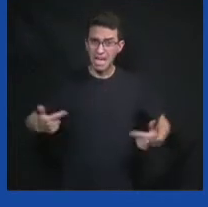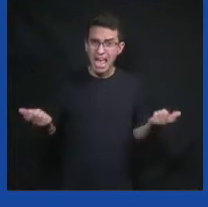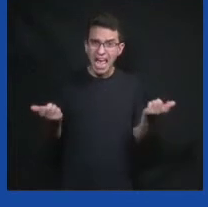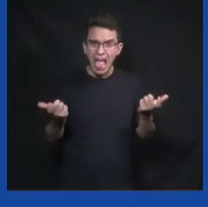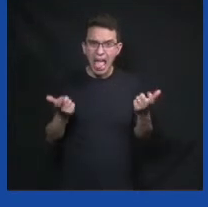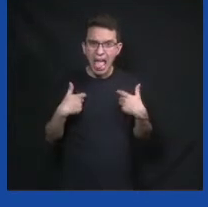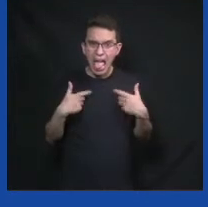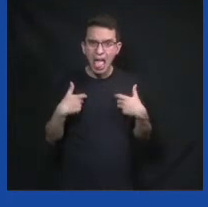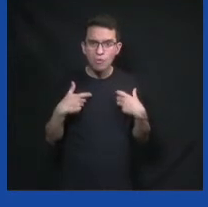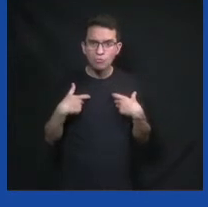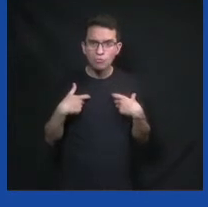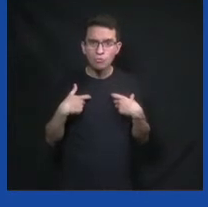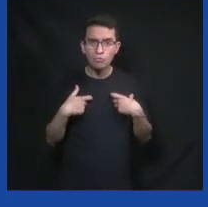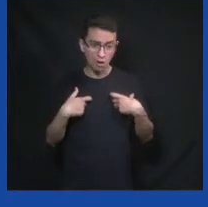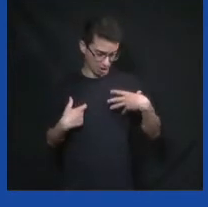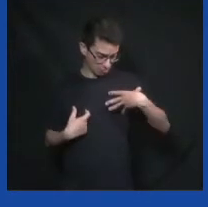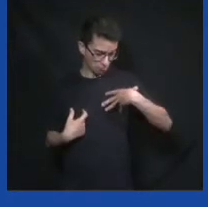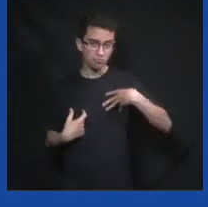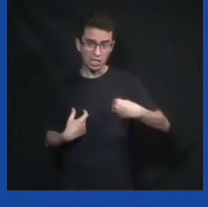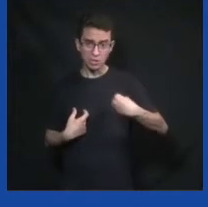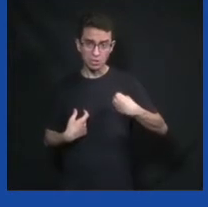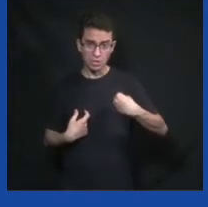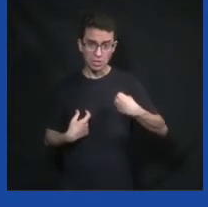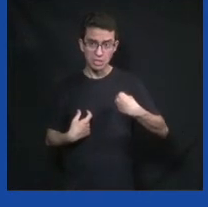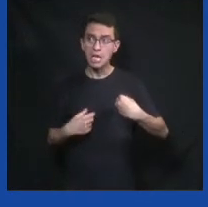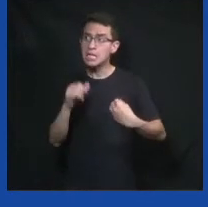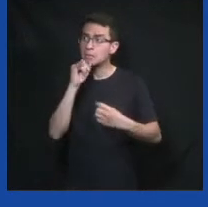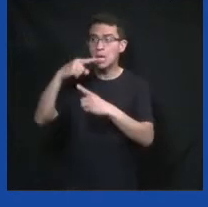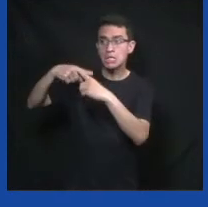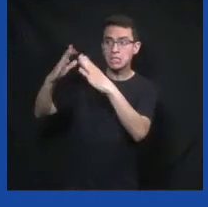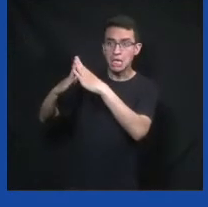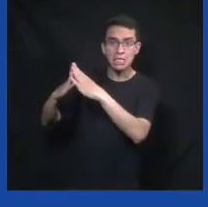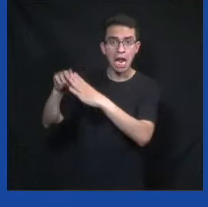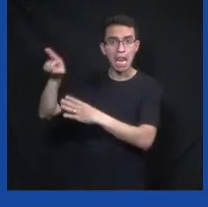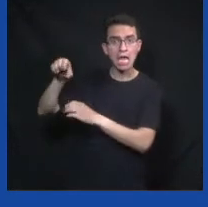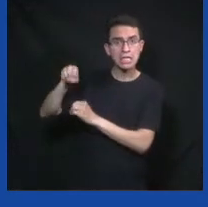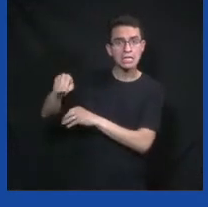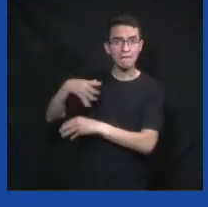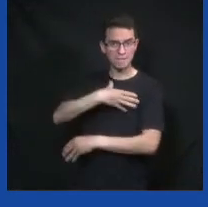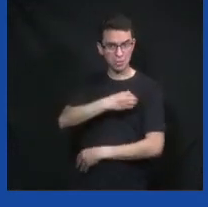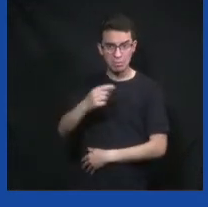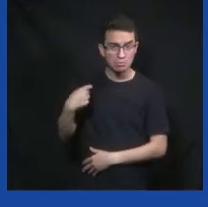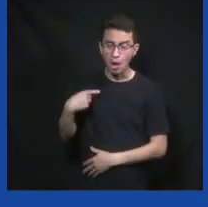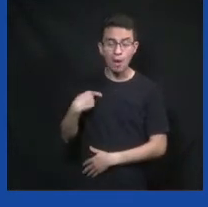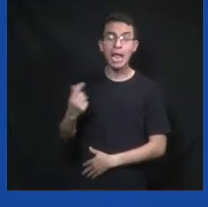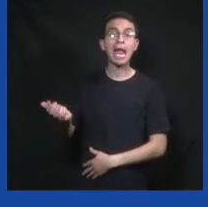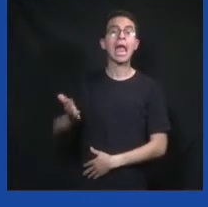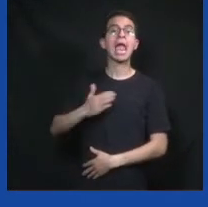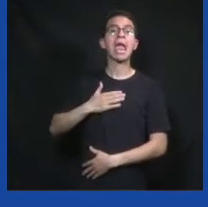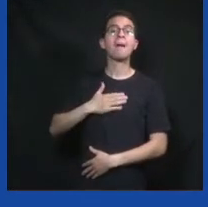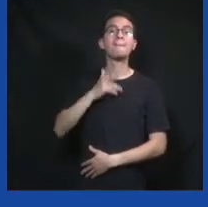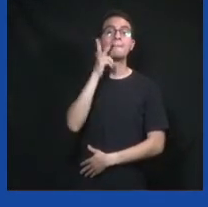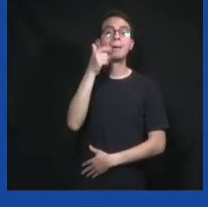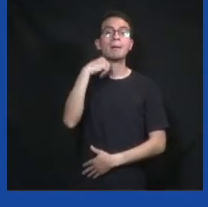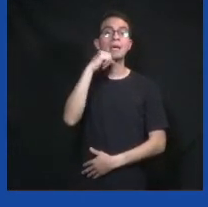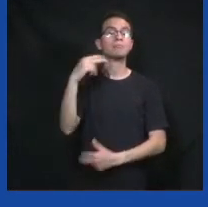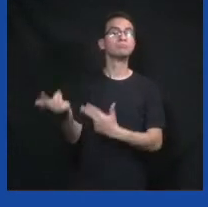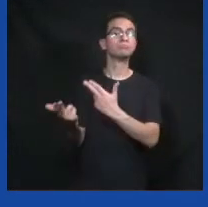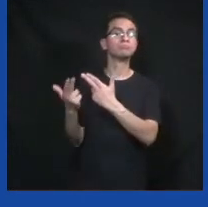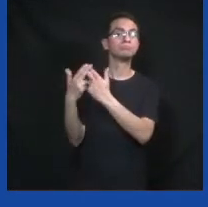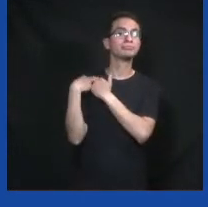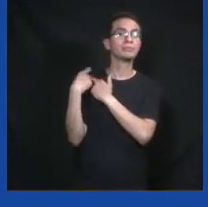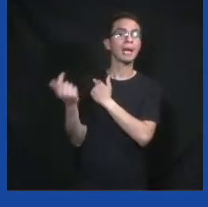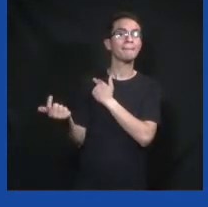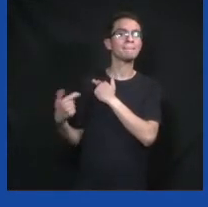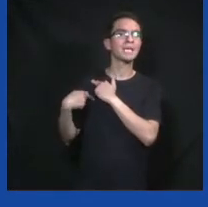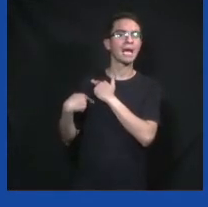filho aprendendo na escola o que é religião. Deixa que eu resolvo. E a política é da casa?